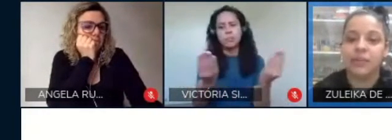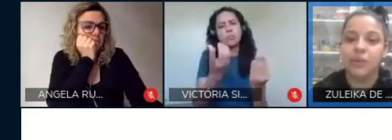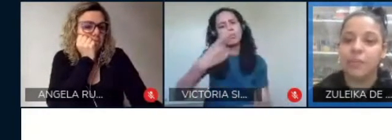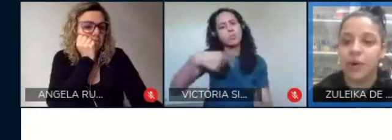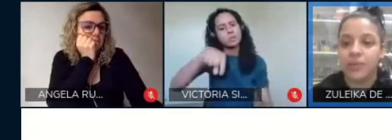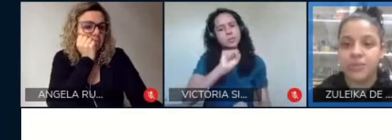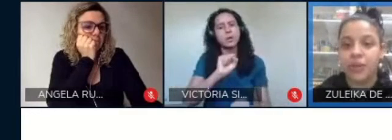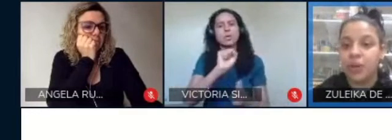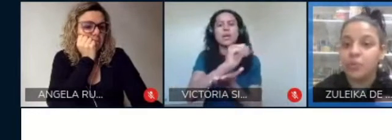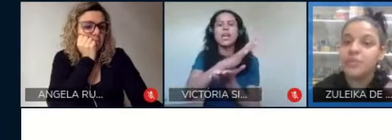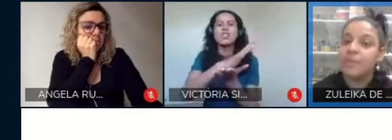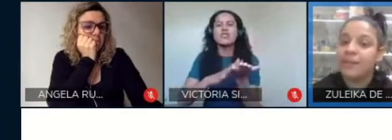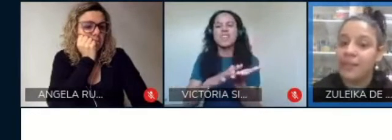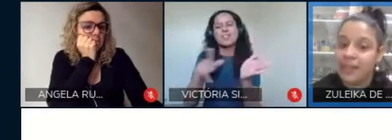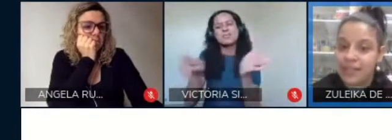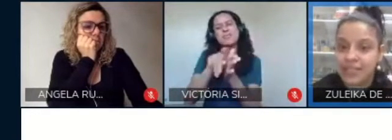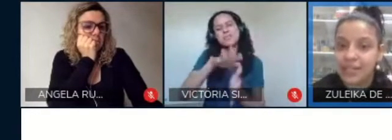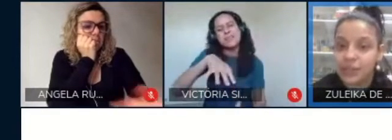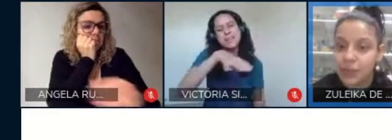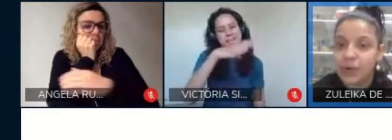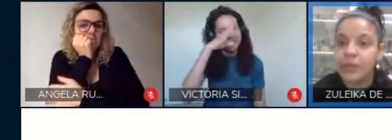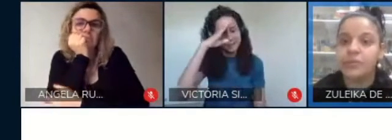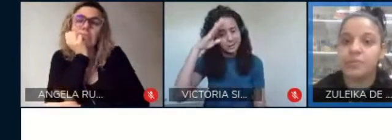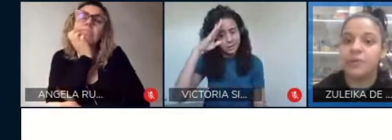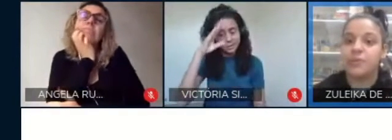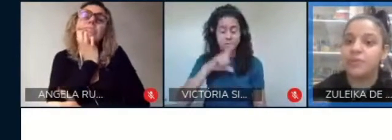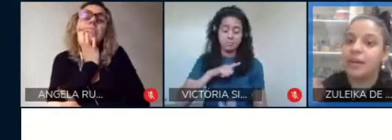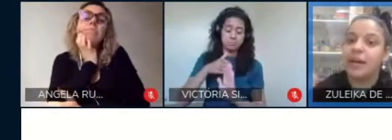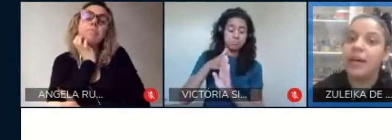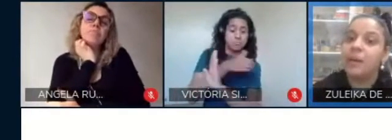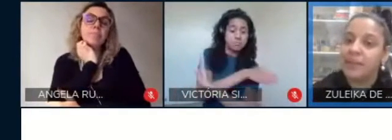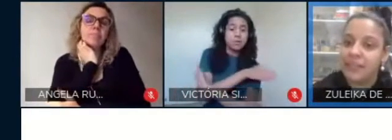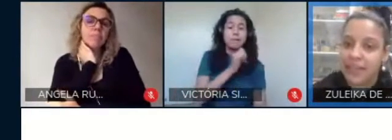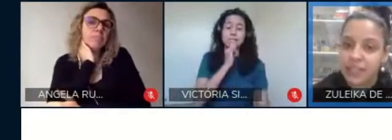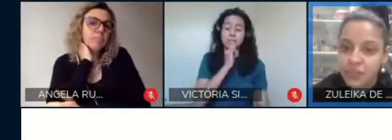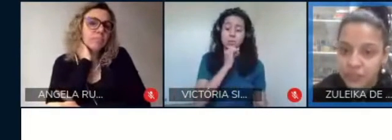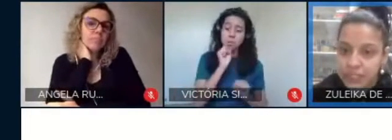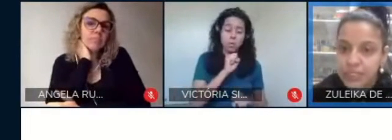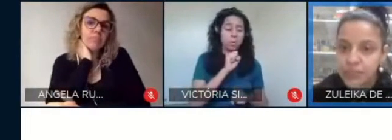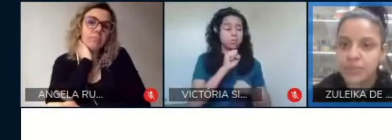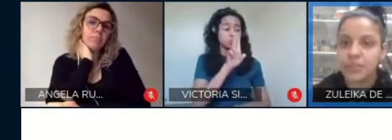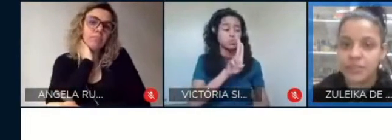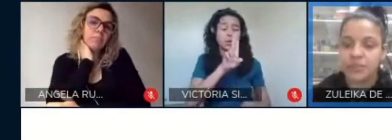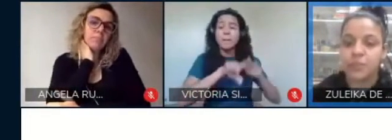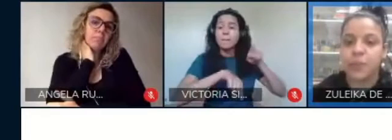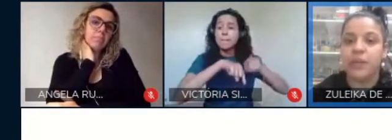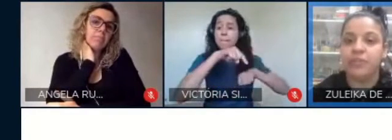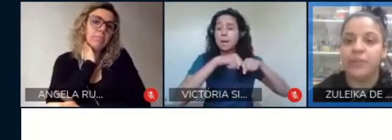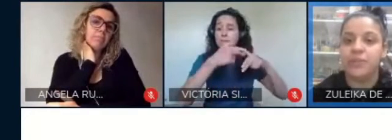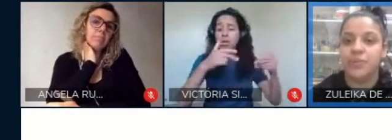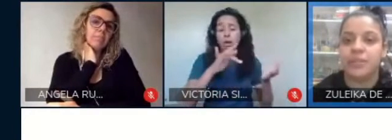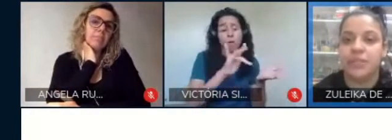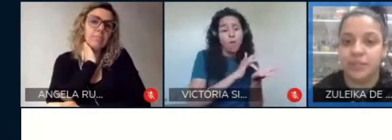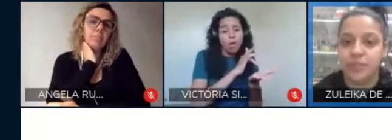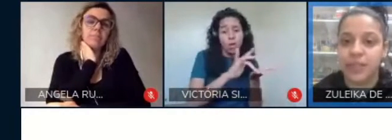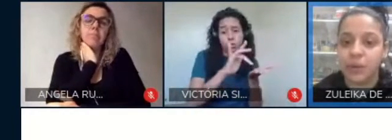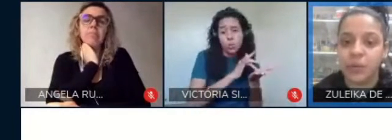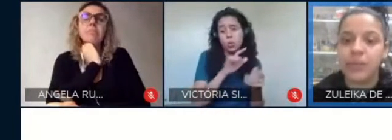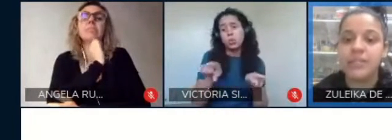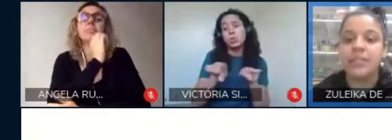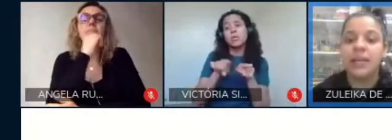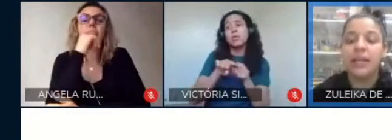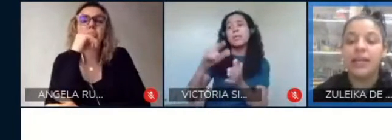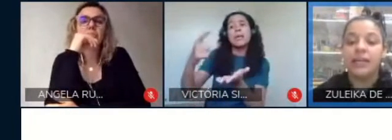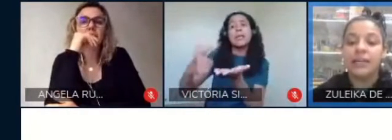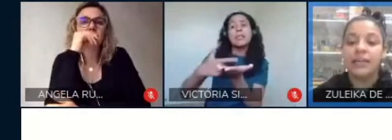acadêmicas. Então, eu posso usar materiais eletrônicos, posso usar materiais físicos que estão disponíveis nos acervos